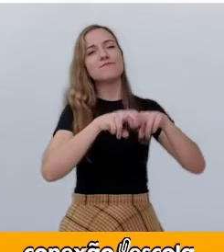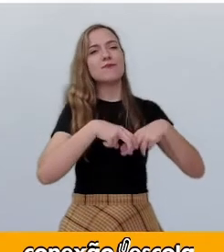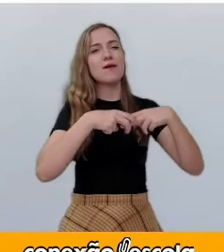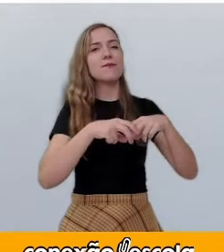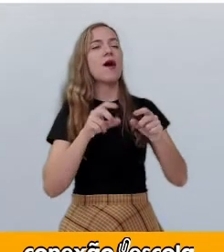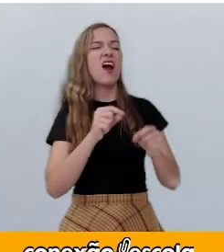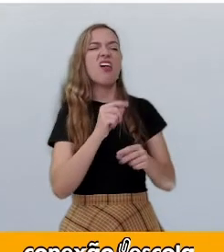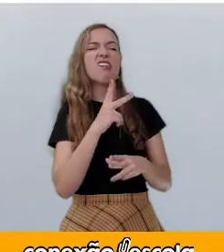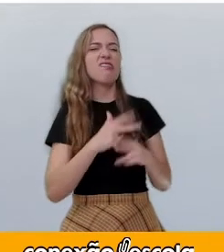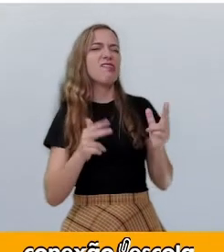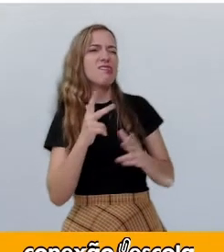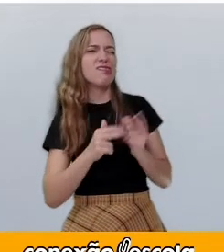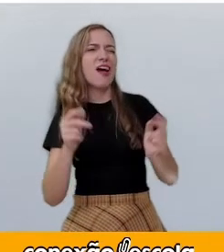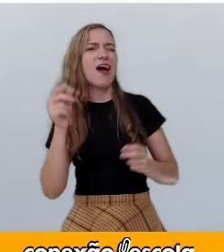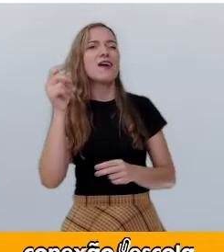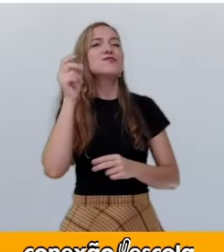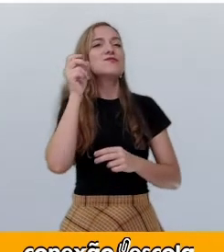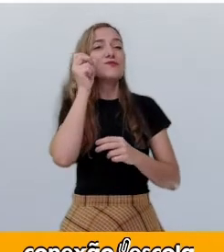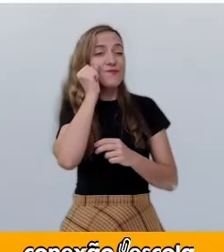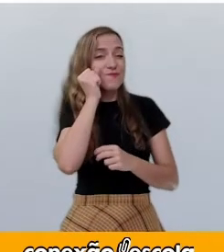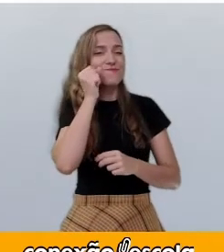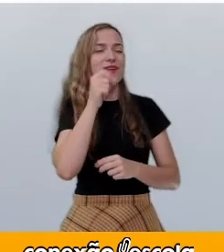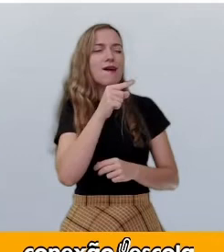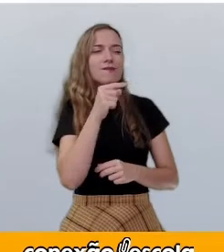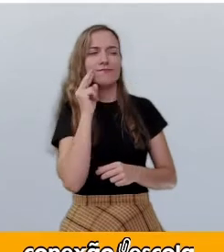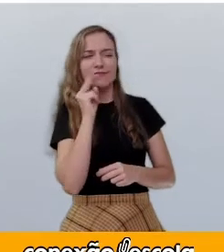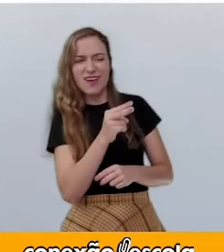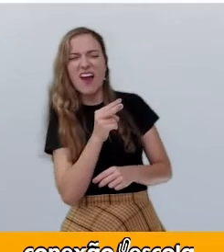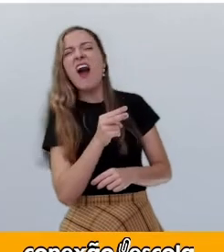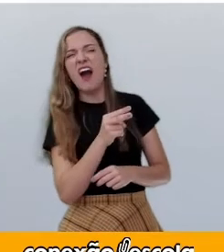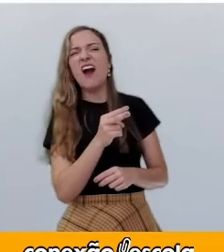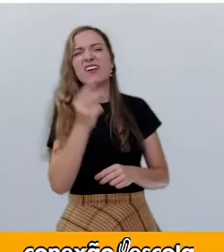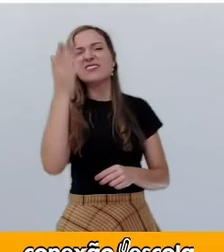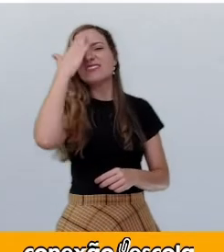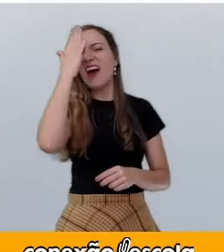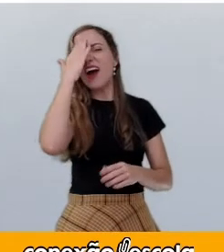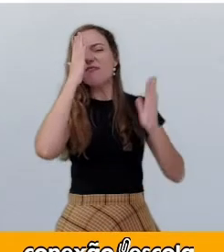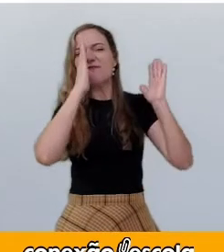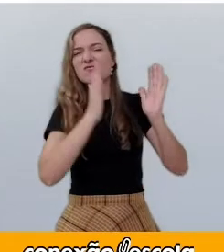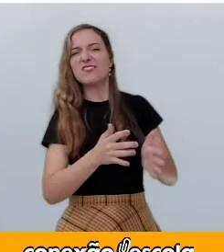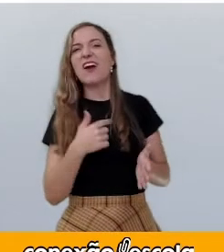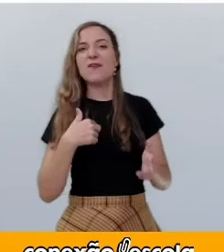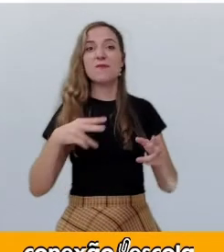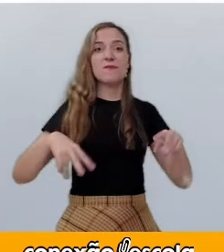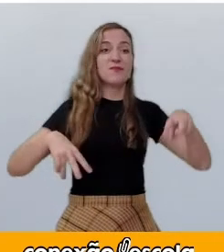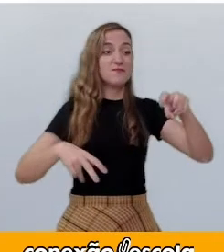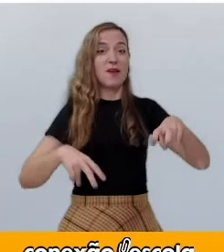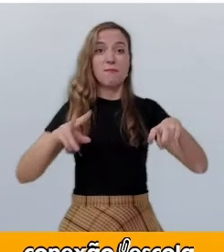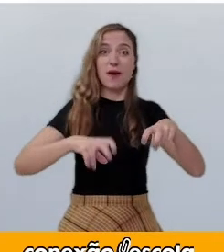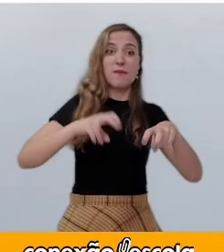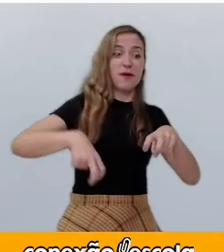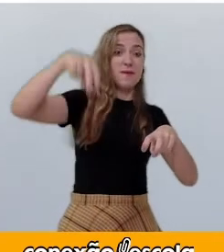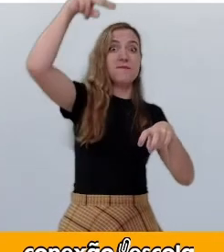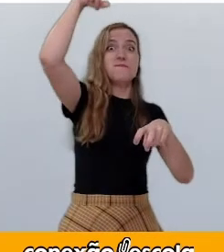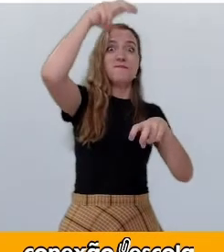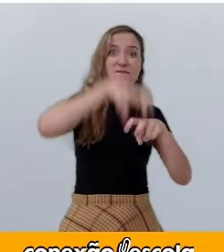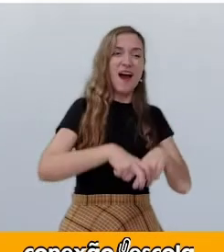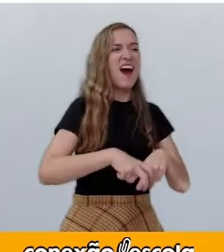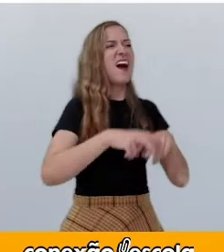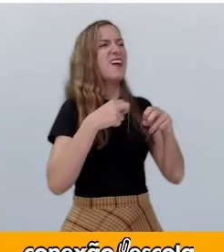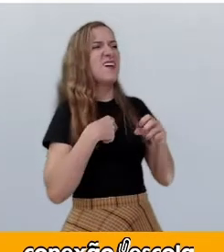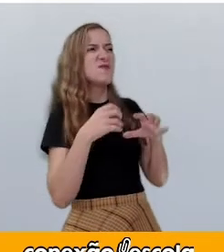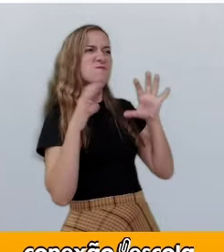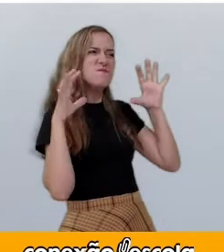fingindo dormir e roncar e eu como sempre pulava em seu colo gritando